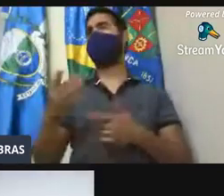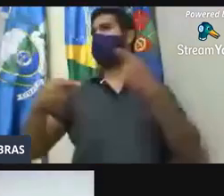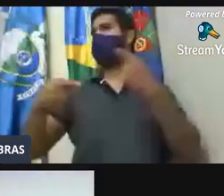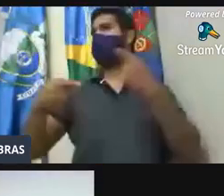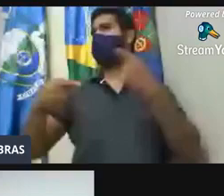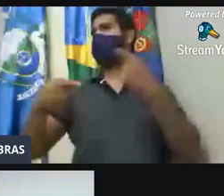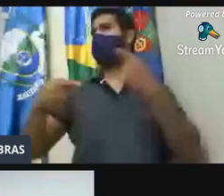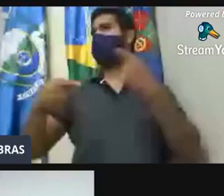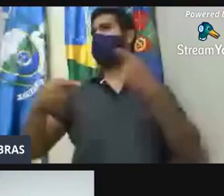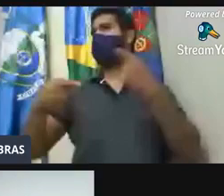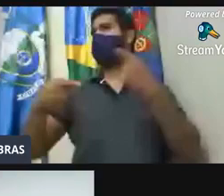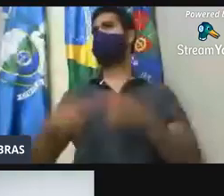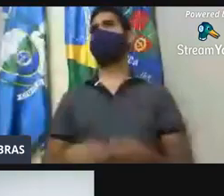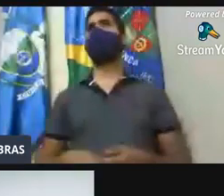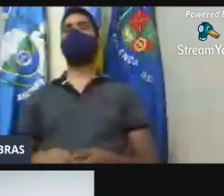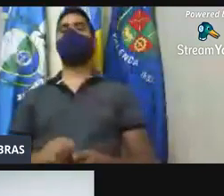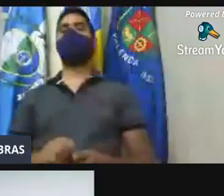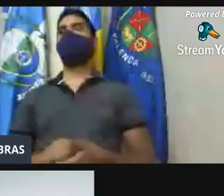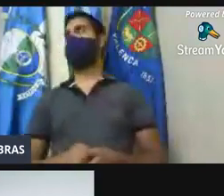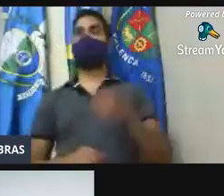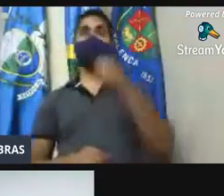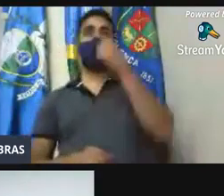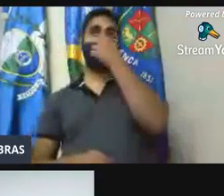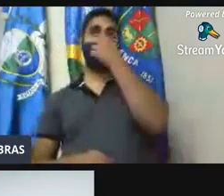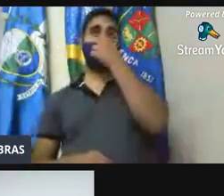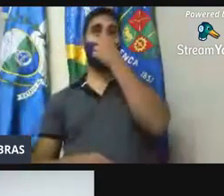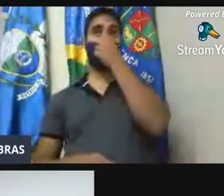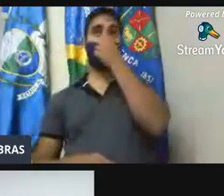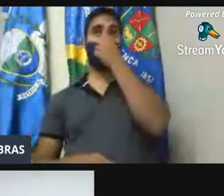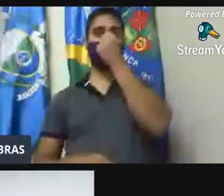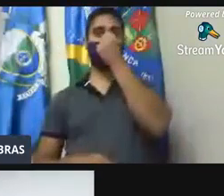em votação. Aprovado.